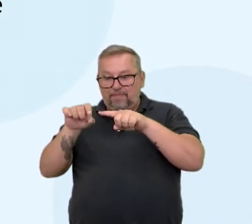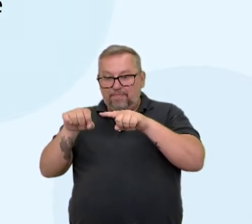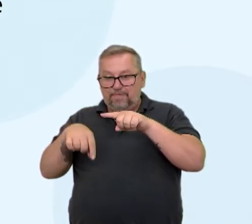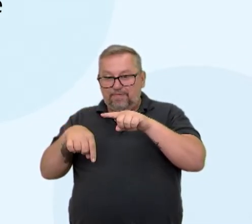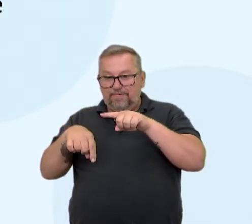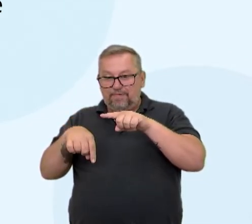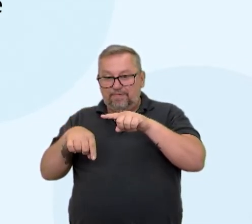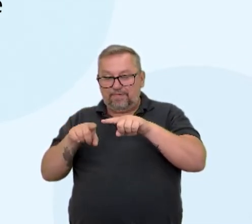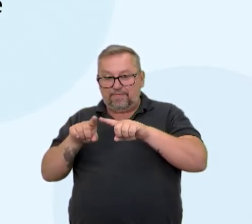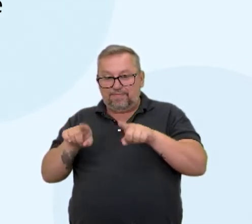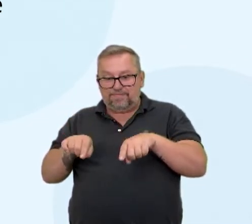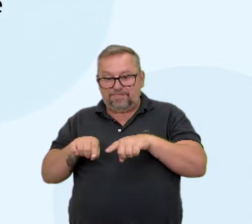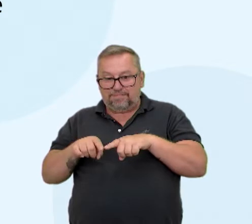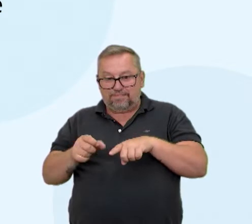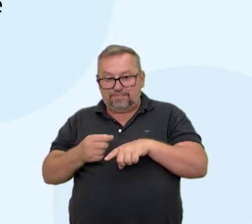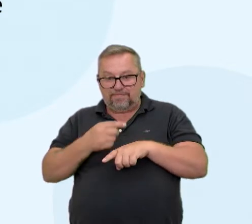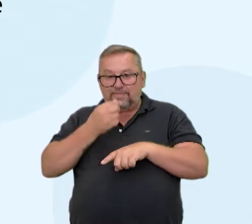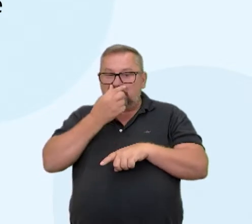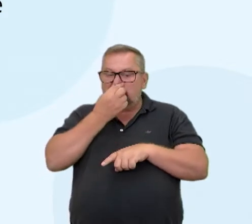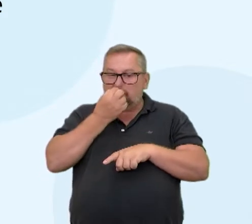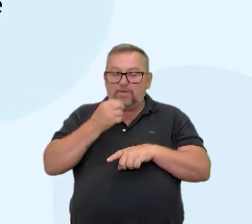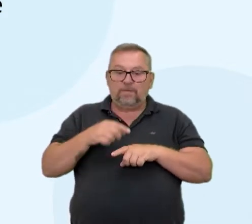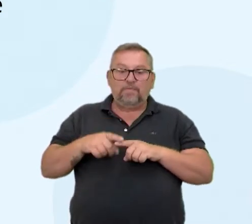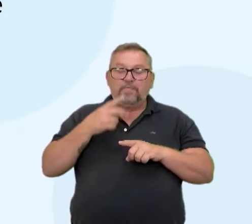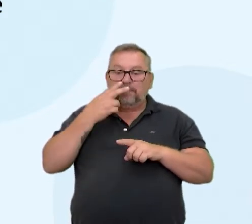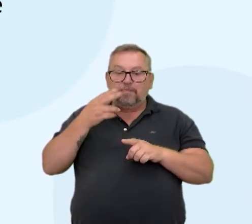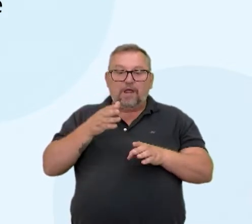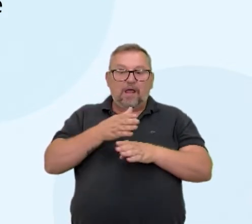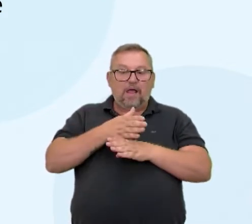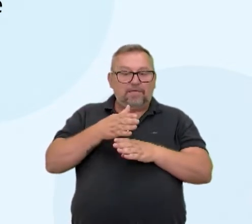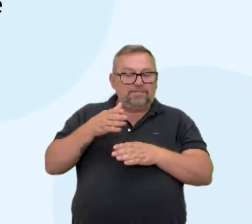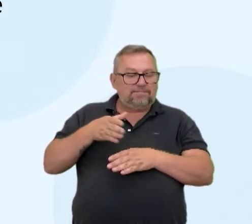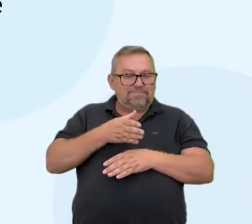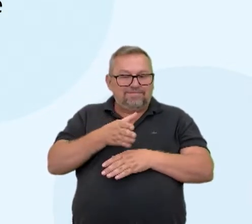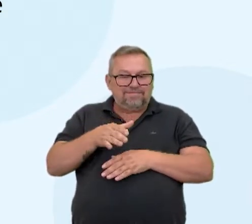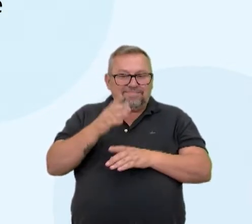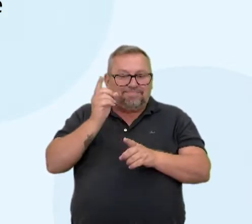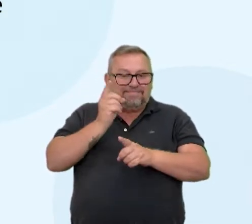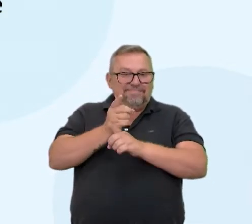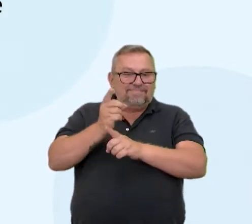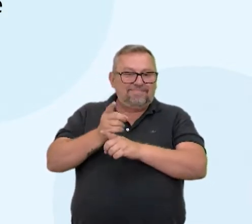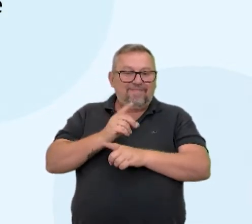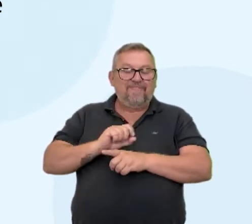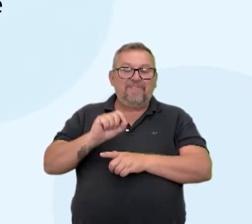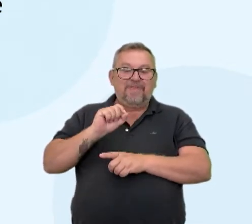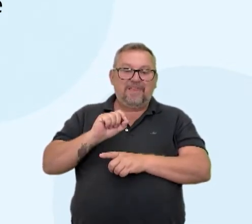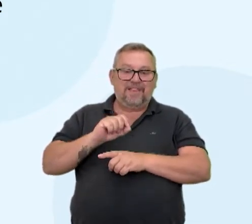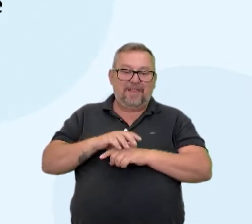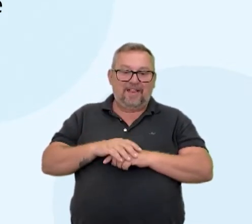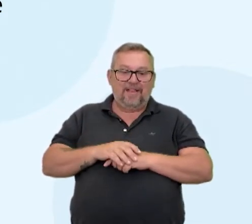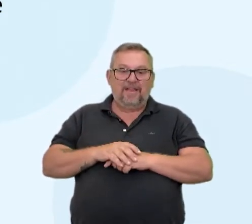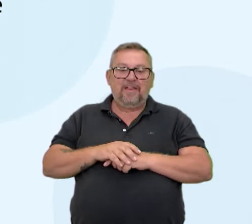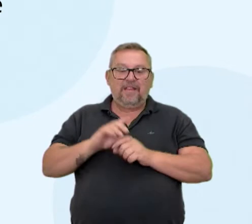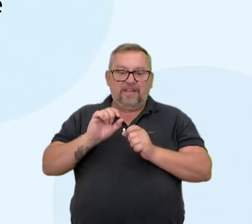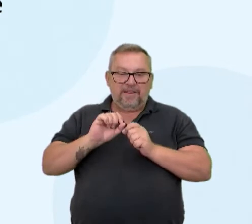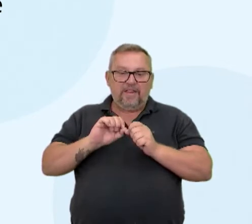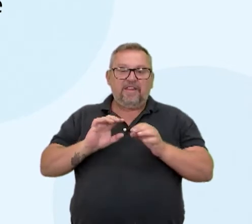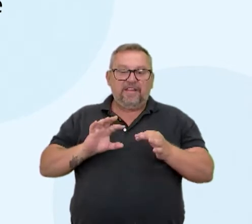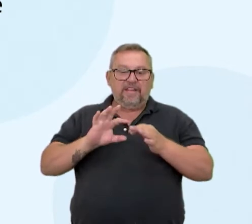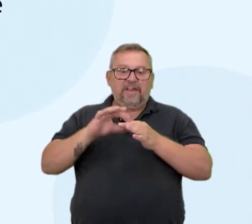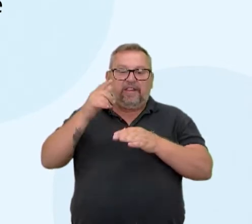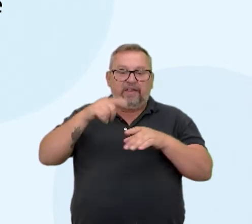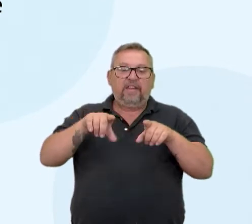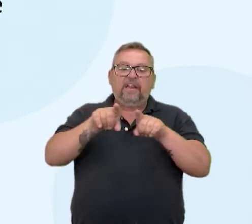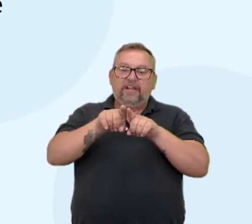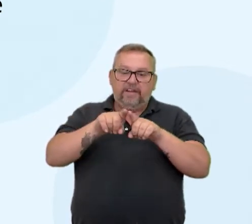Parece até um grande labirintozinho nessa questão aqui, né? Então, o que acontece? Veja que caminhos se integram, existem outros